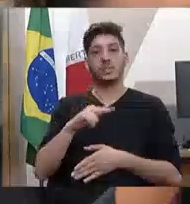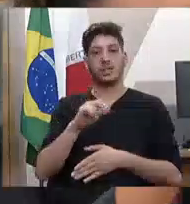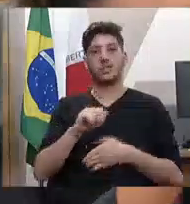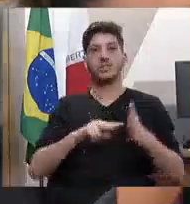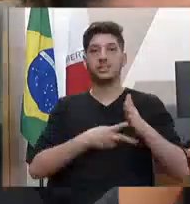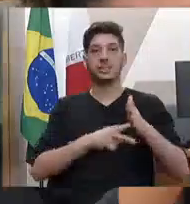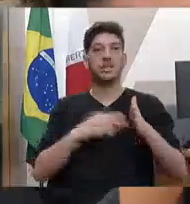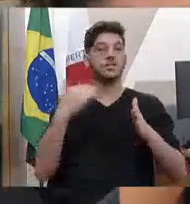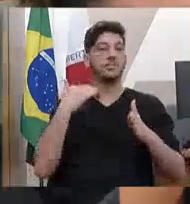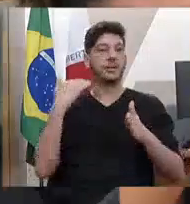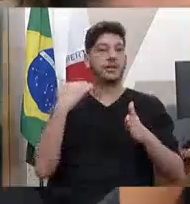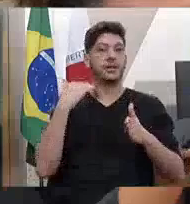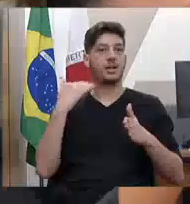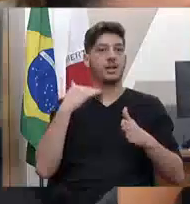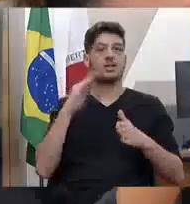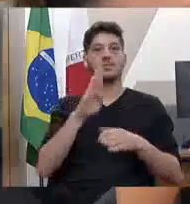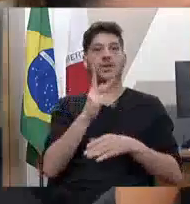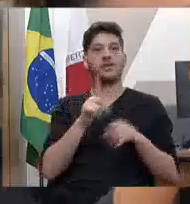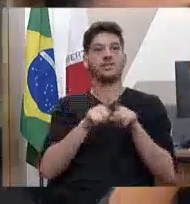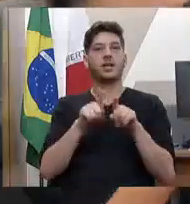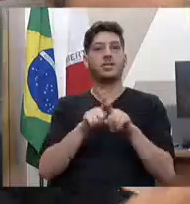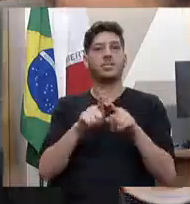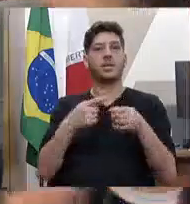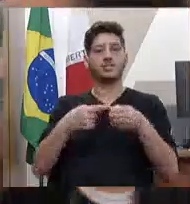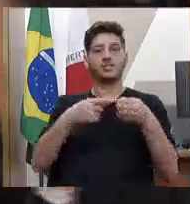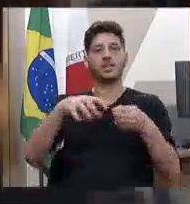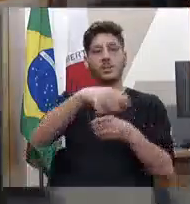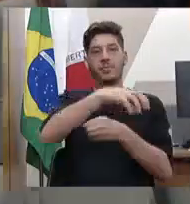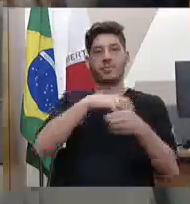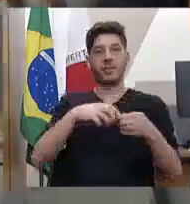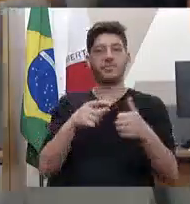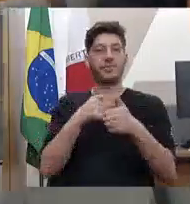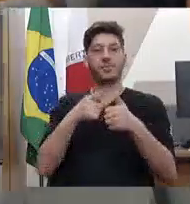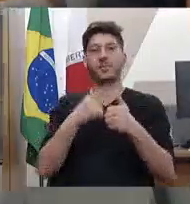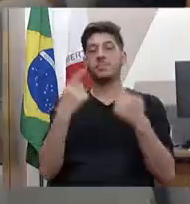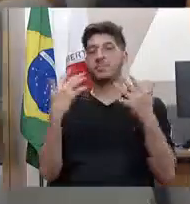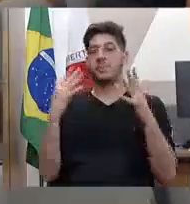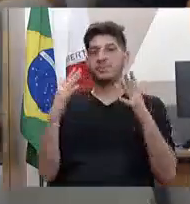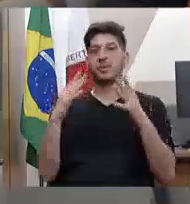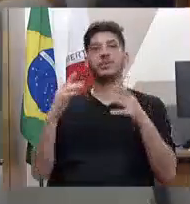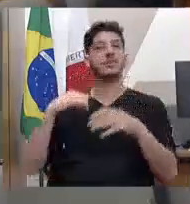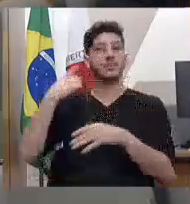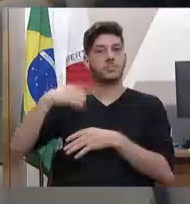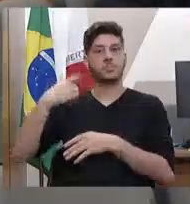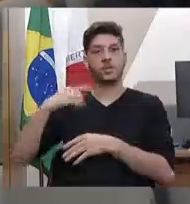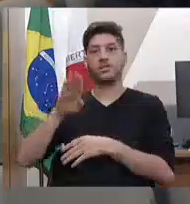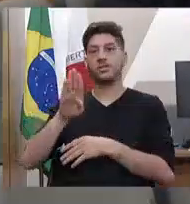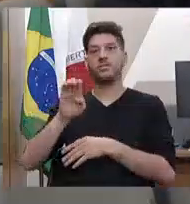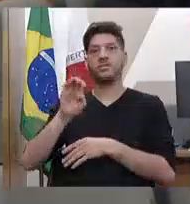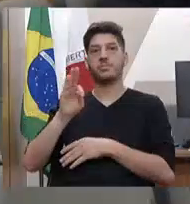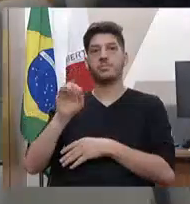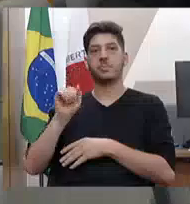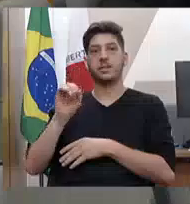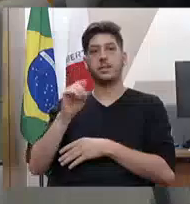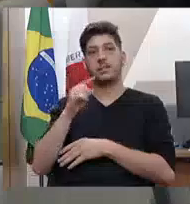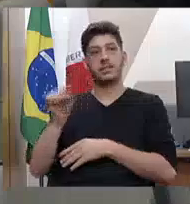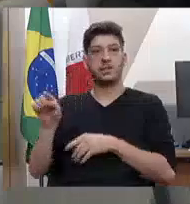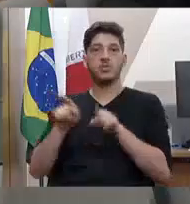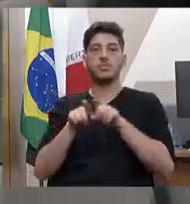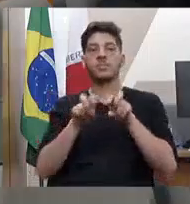de Belo Horizonte e região primeiro parabenizar ao Deputado Betão a toda a mesa